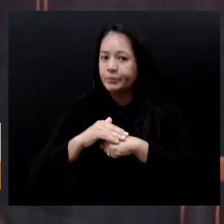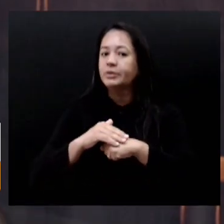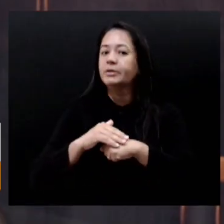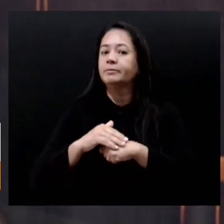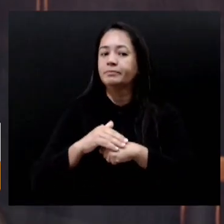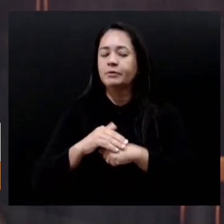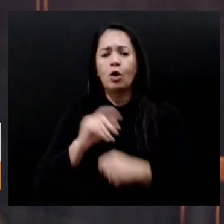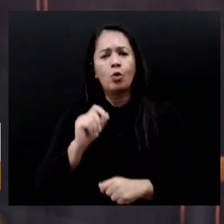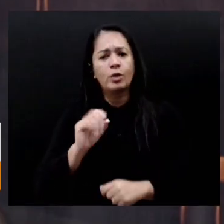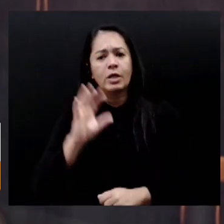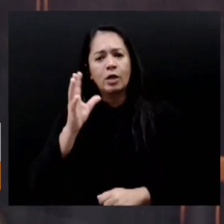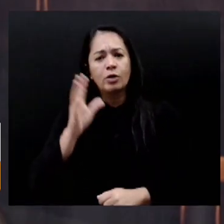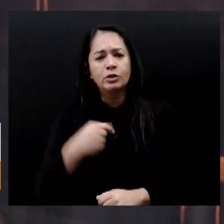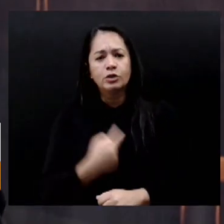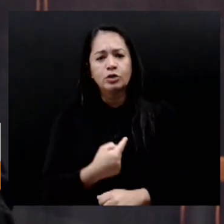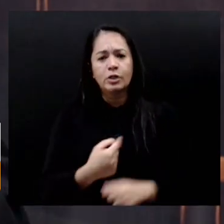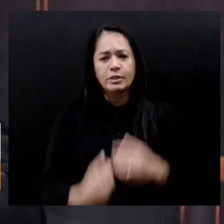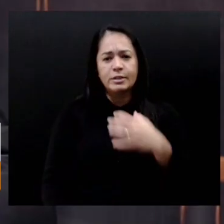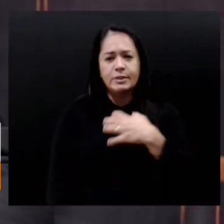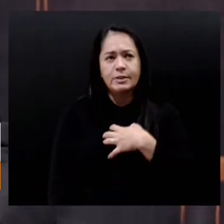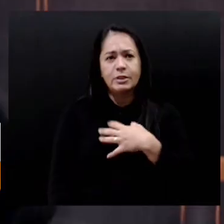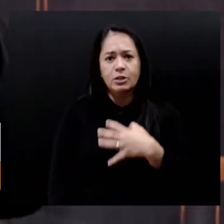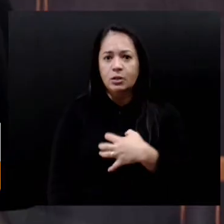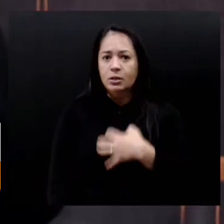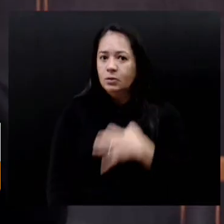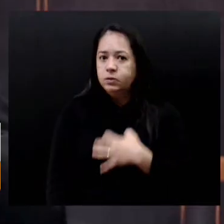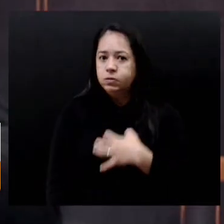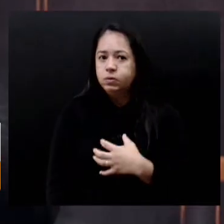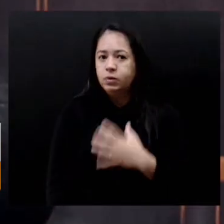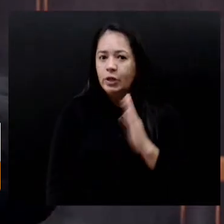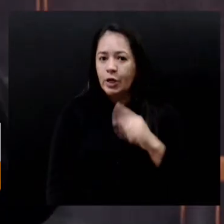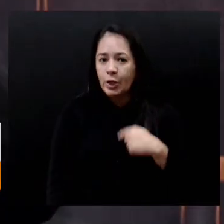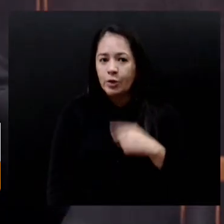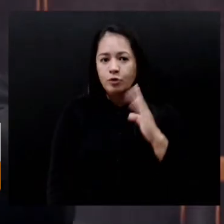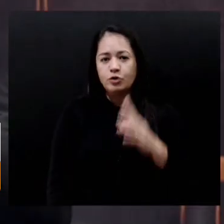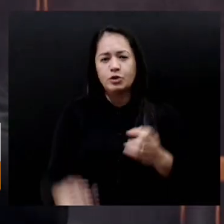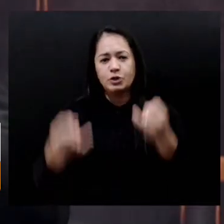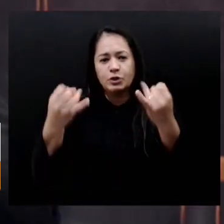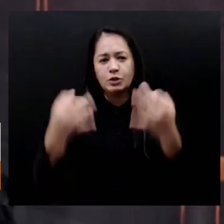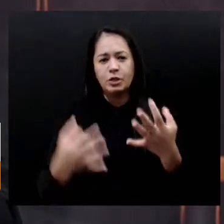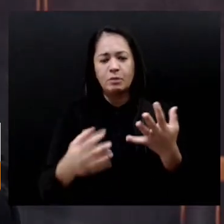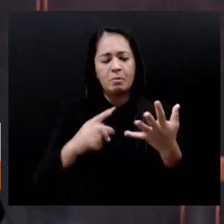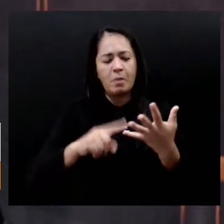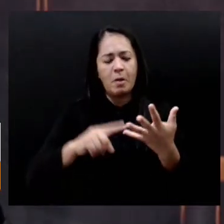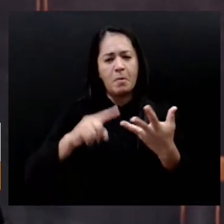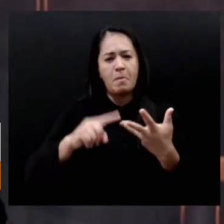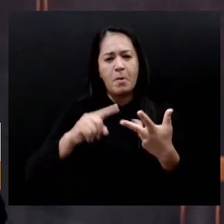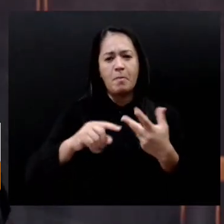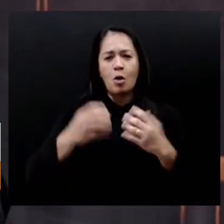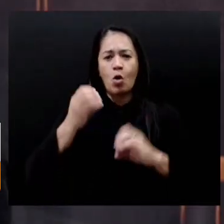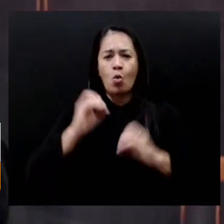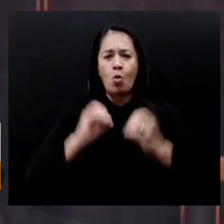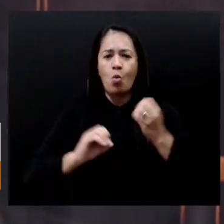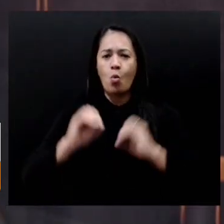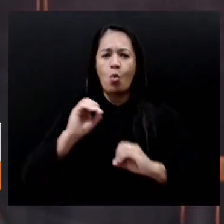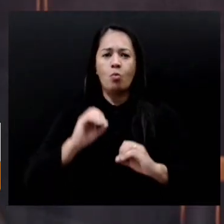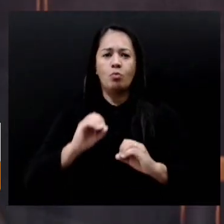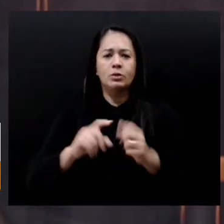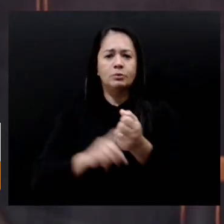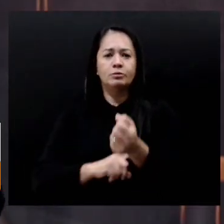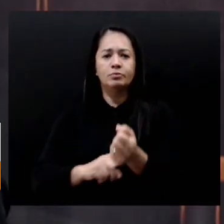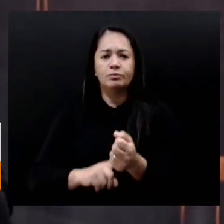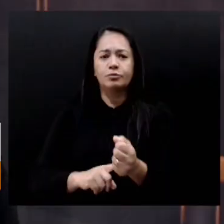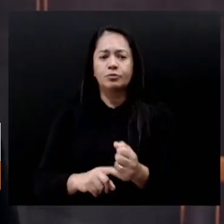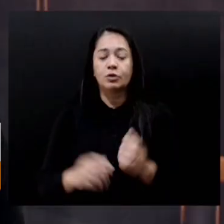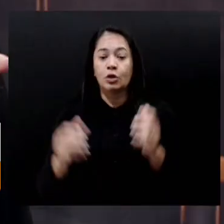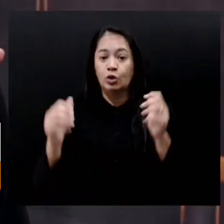gente sente raiva, né? Eu expliquei da adrenalina, do cortisol, do sistema nervoso. Junto com